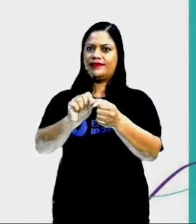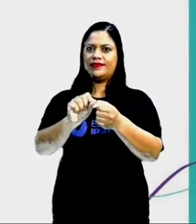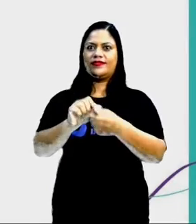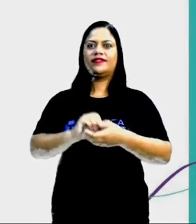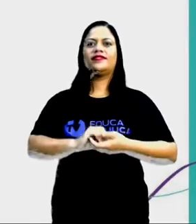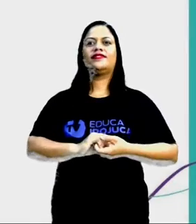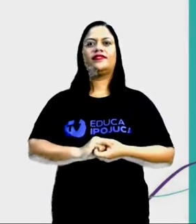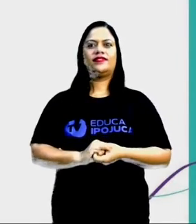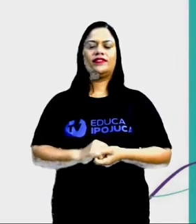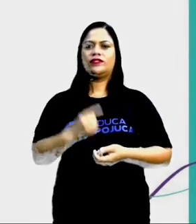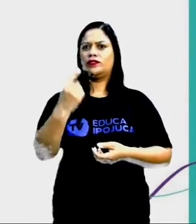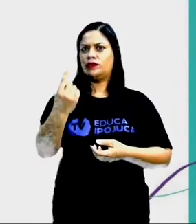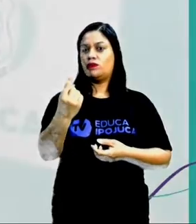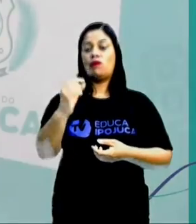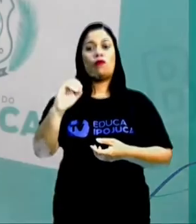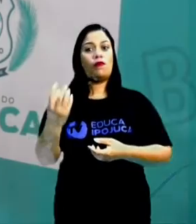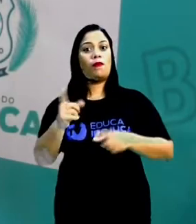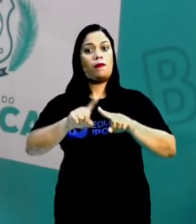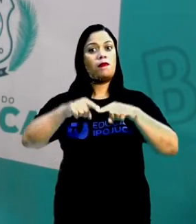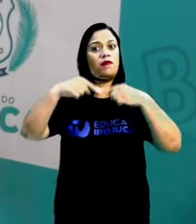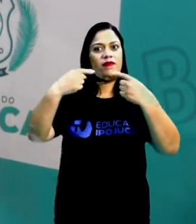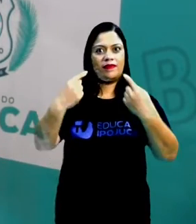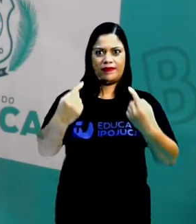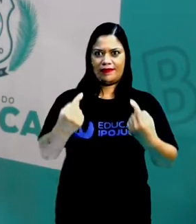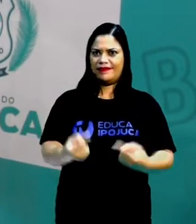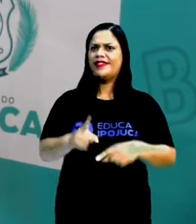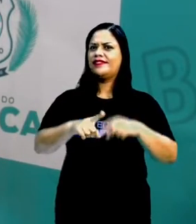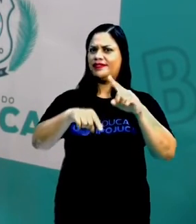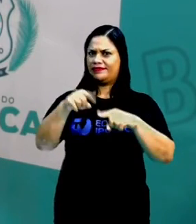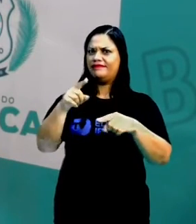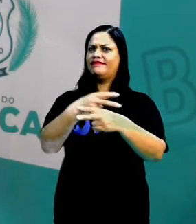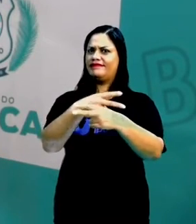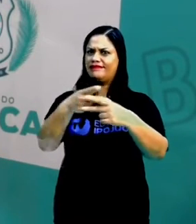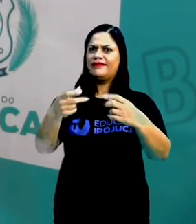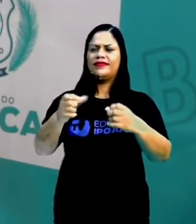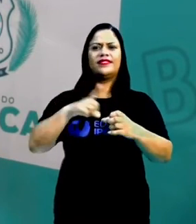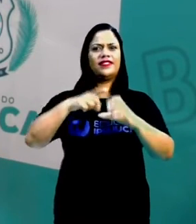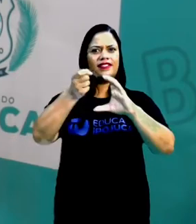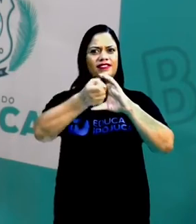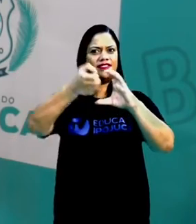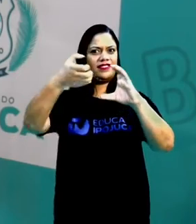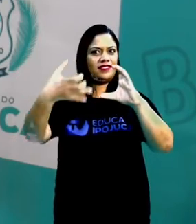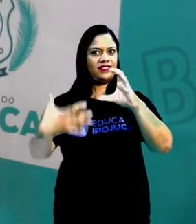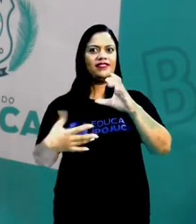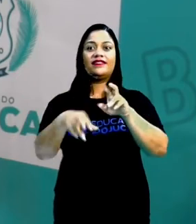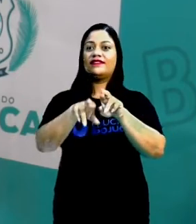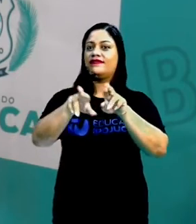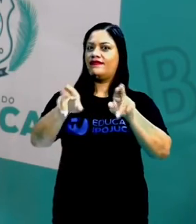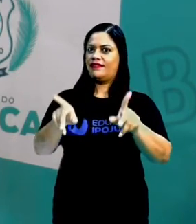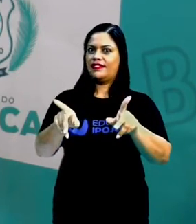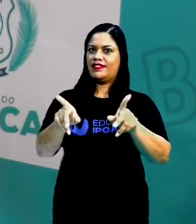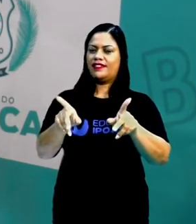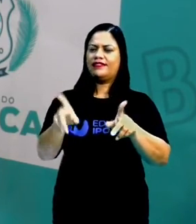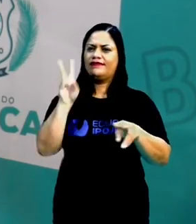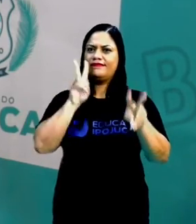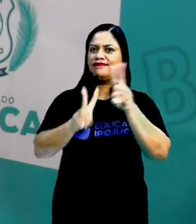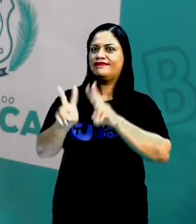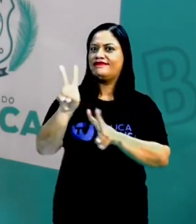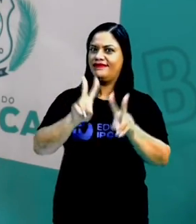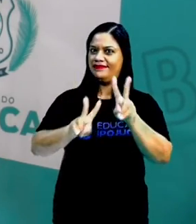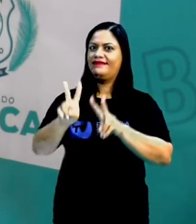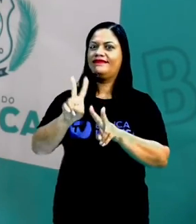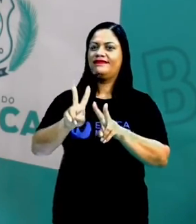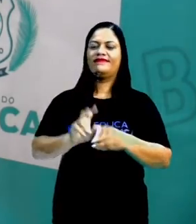de um ou mais materiais e possuem características diferentes. Vamos observar